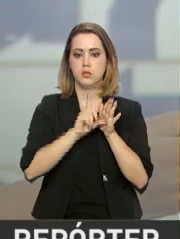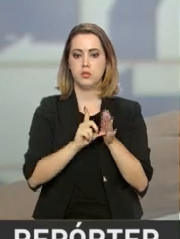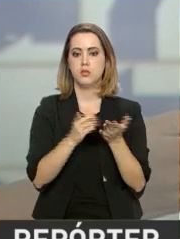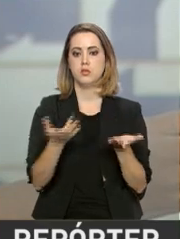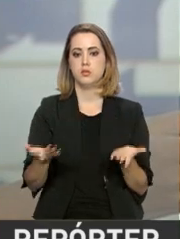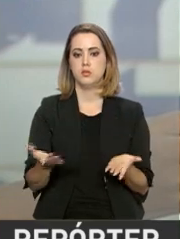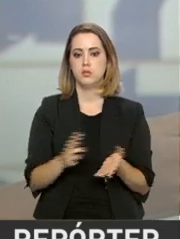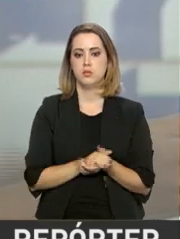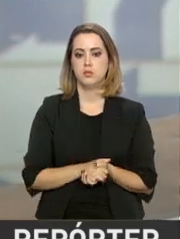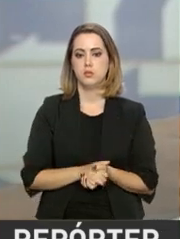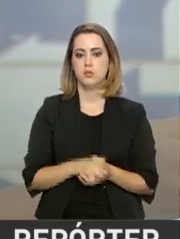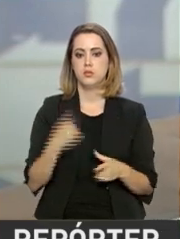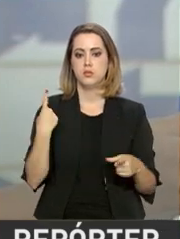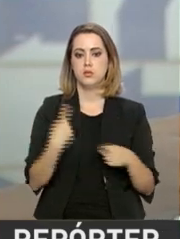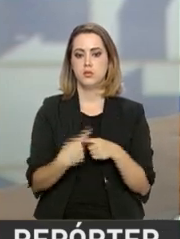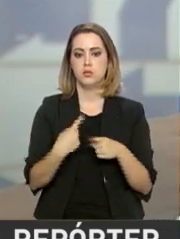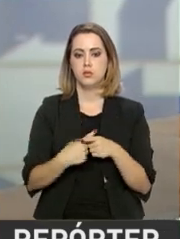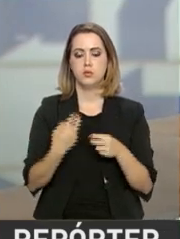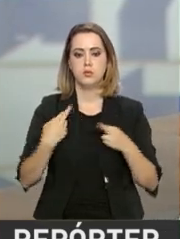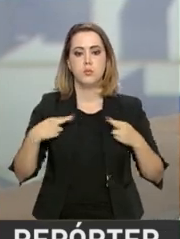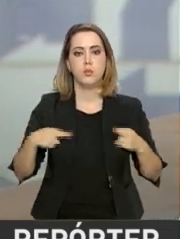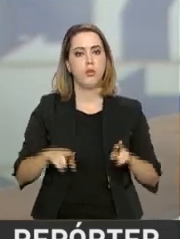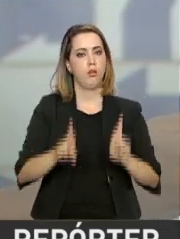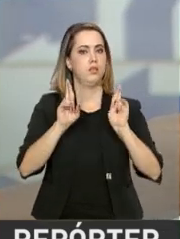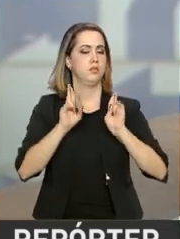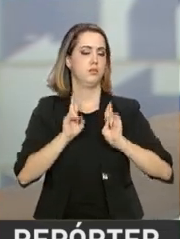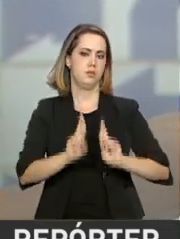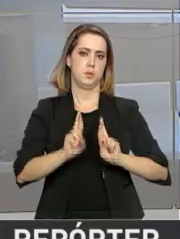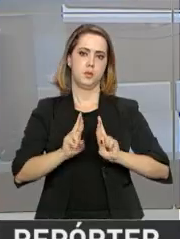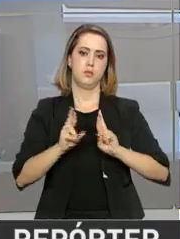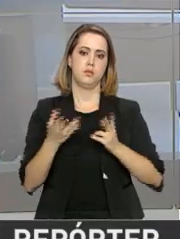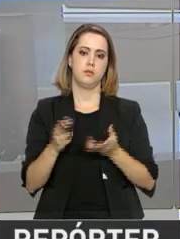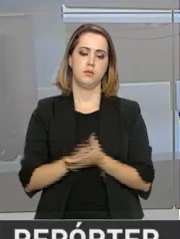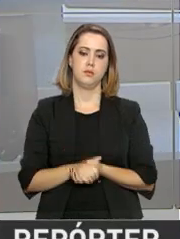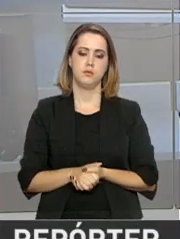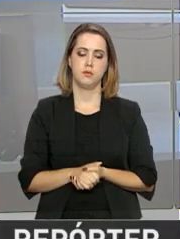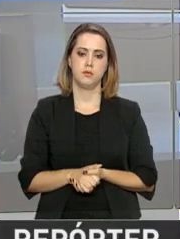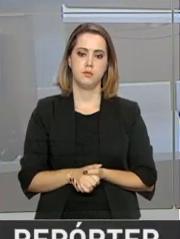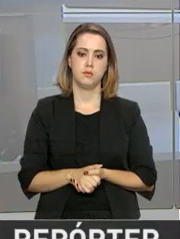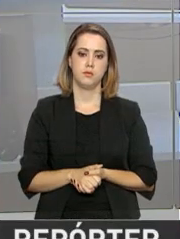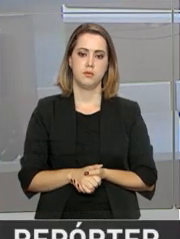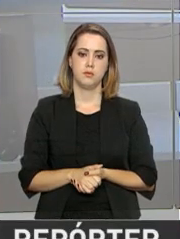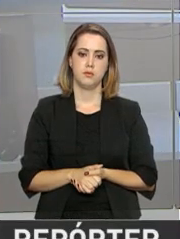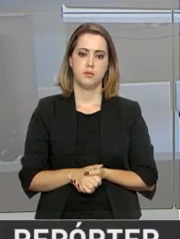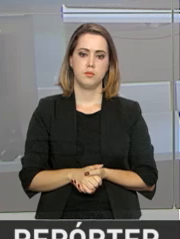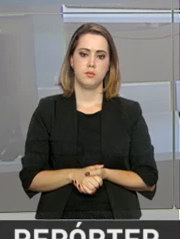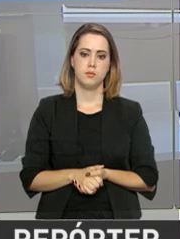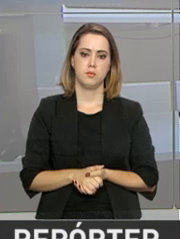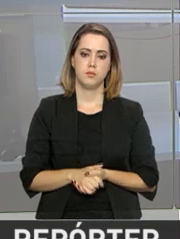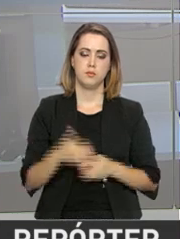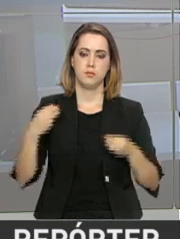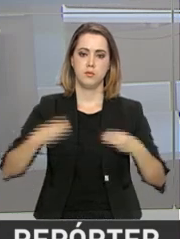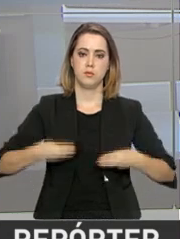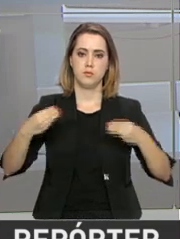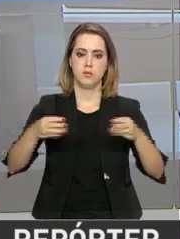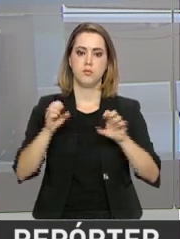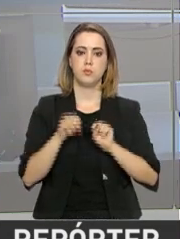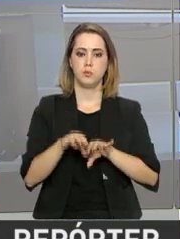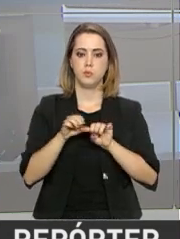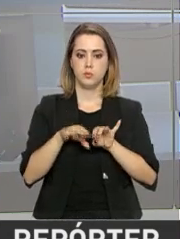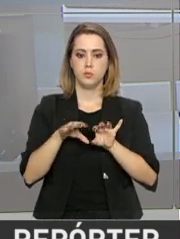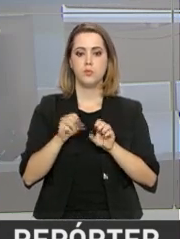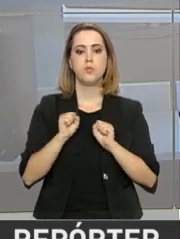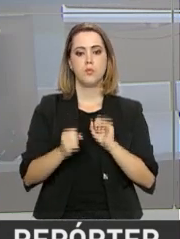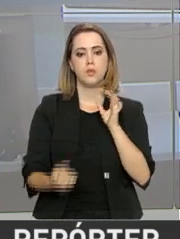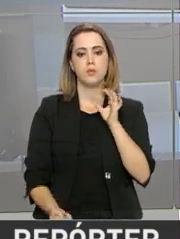afirmação porque um homem tá Esperança o líder tem que ter esperança o ministério da educação autorizou a criação